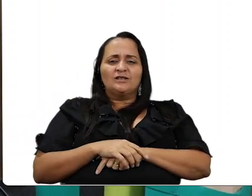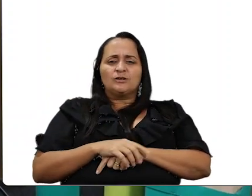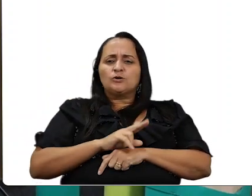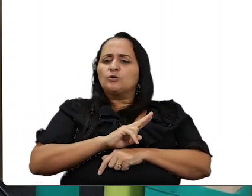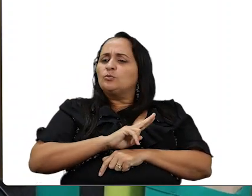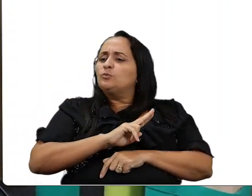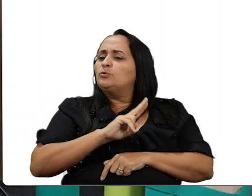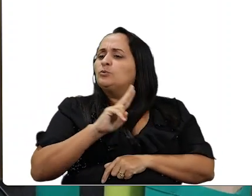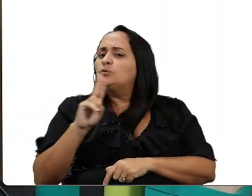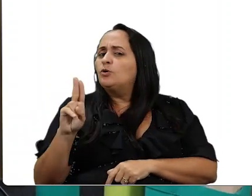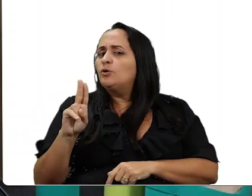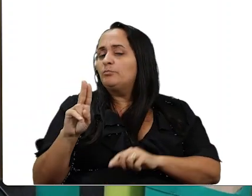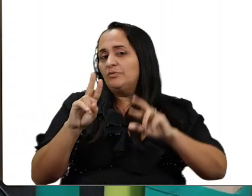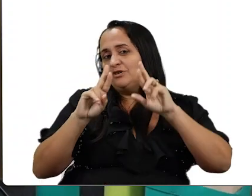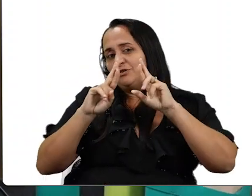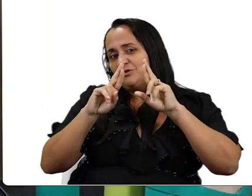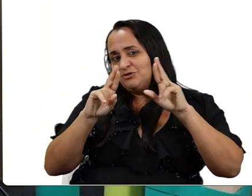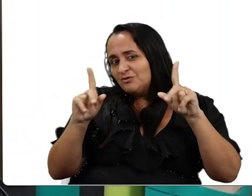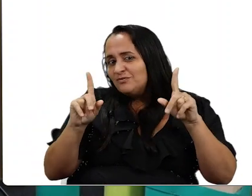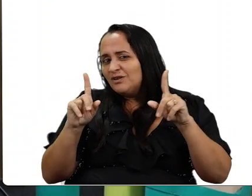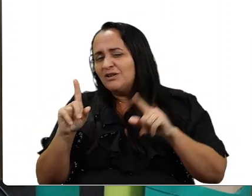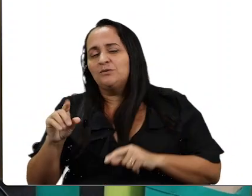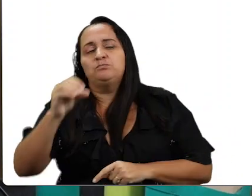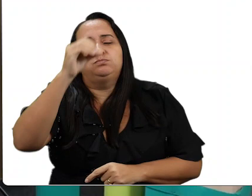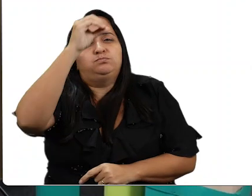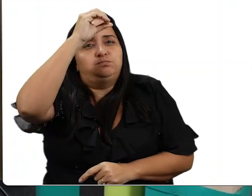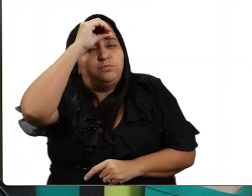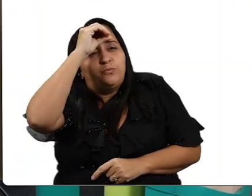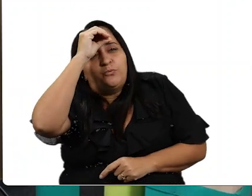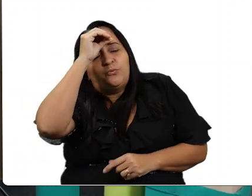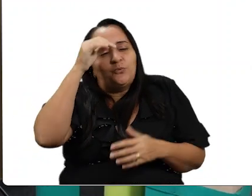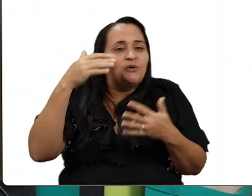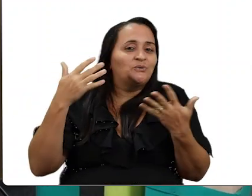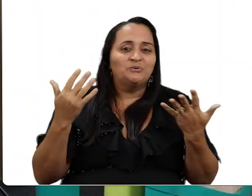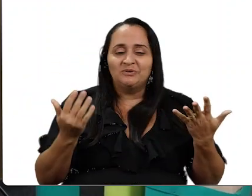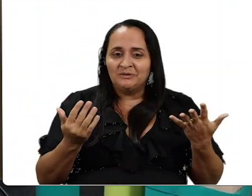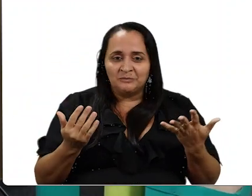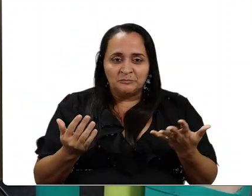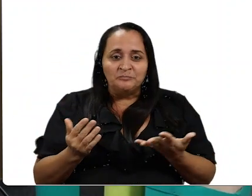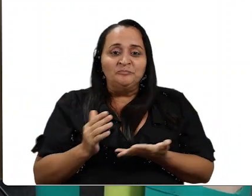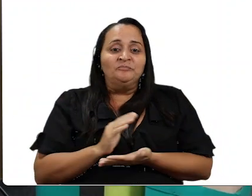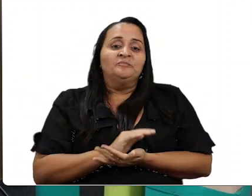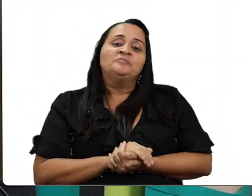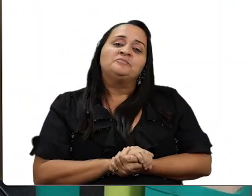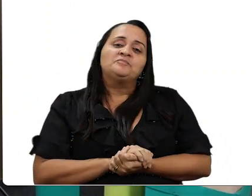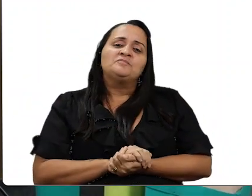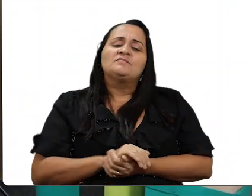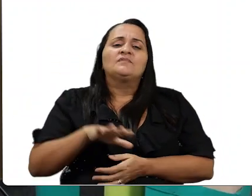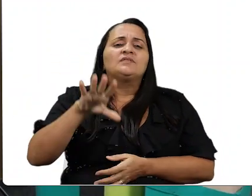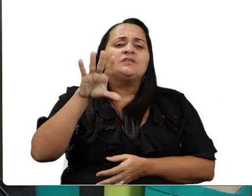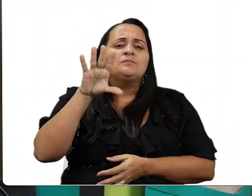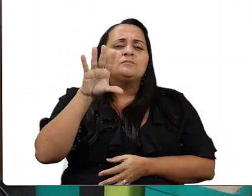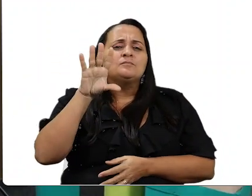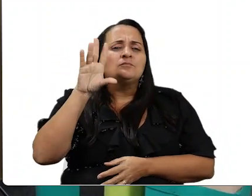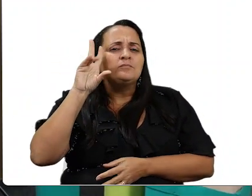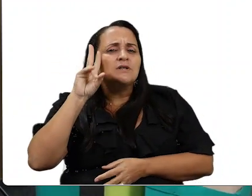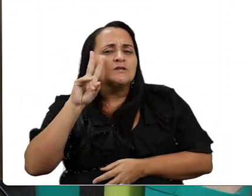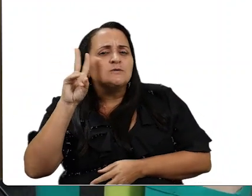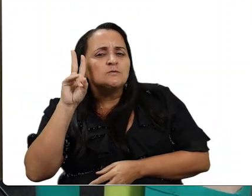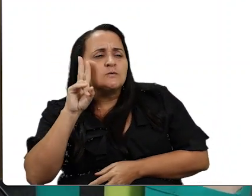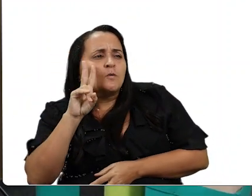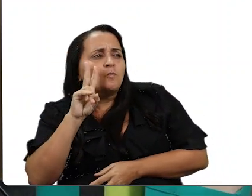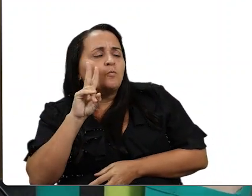diferente. Coloca aí na sua caixinha de eu não sabia. Aquele que ouve a história é chamado